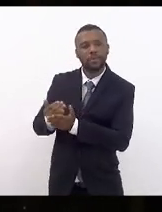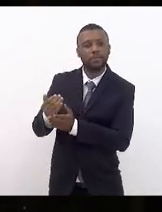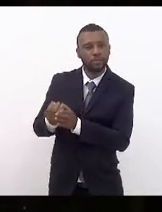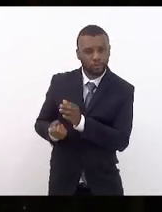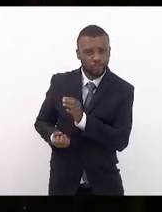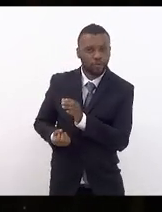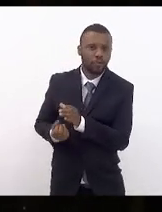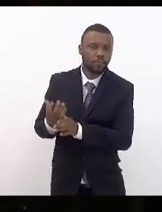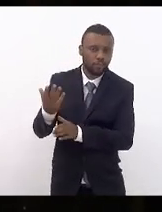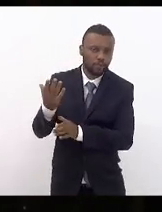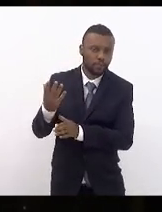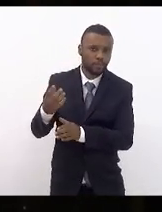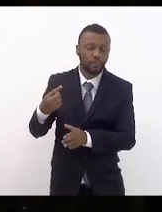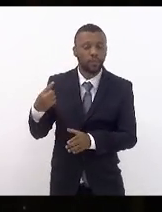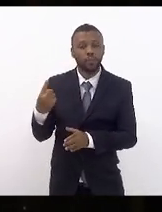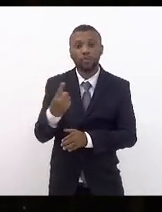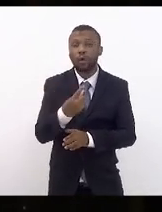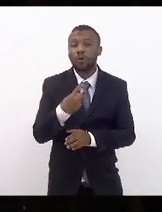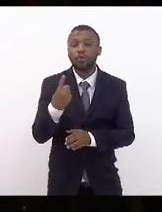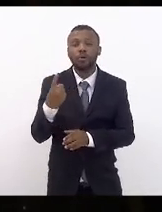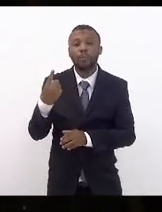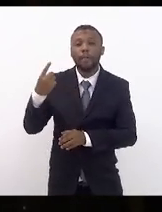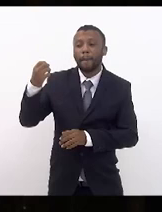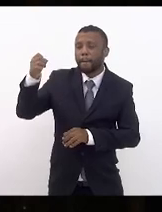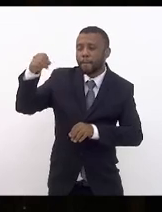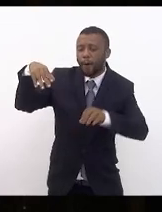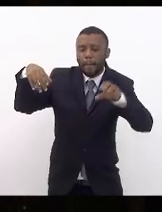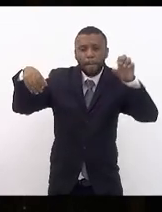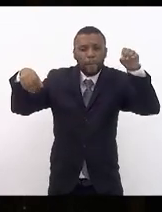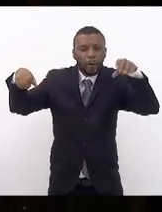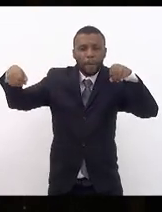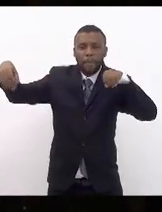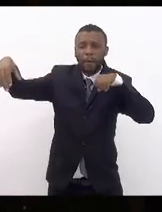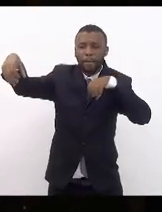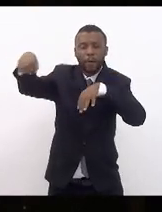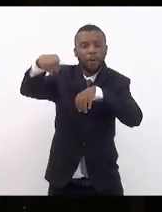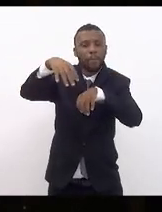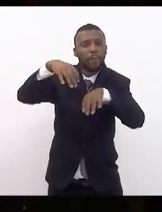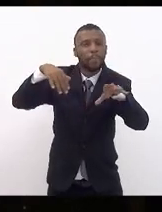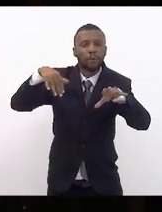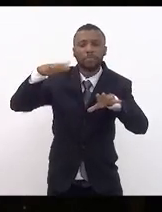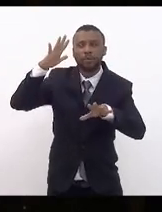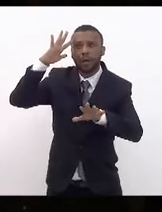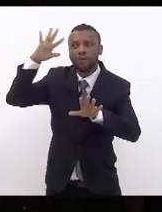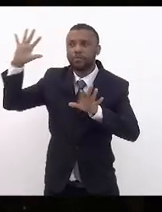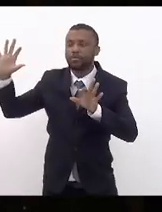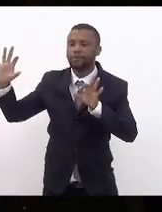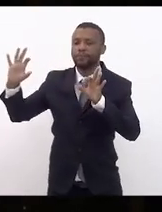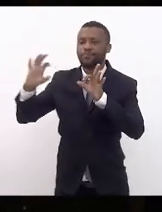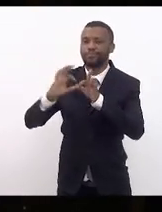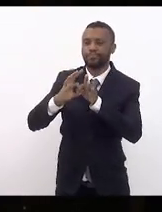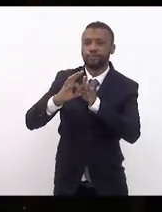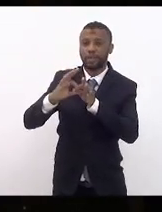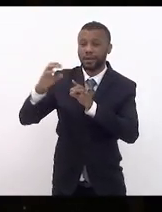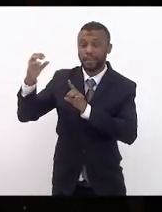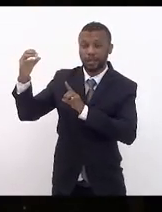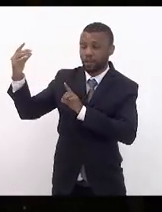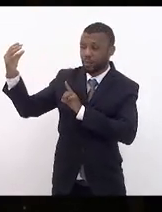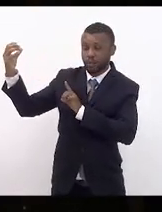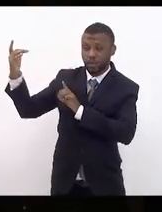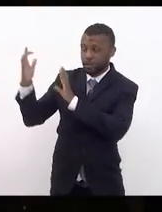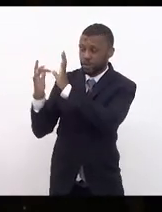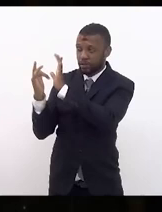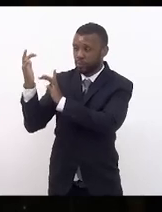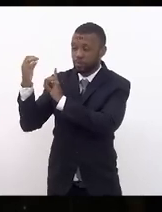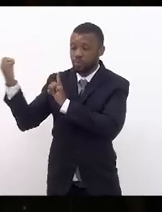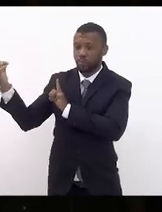Nós somos luzeiros, nós refletimos a luz de Jesus, porque